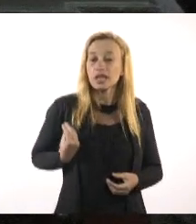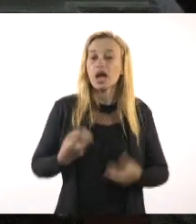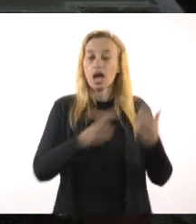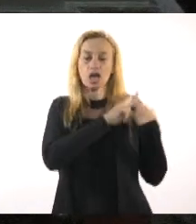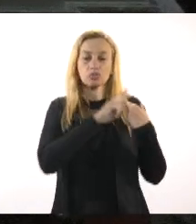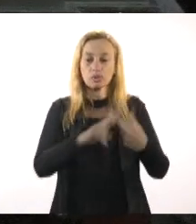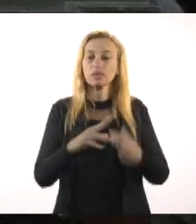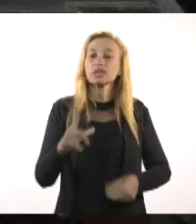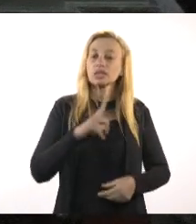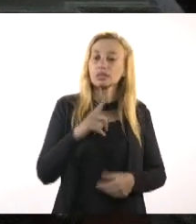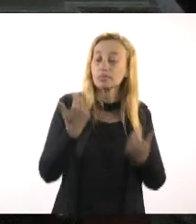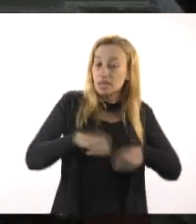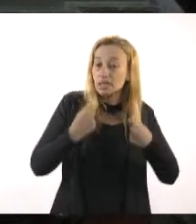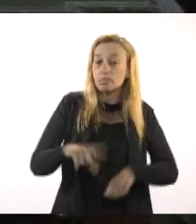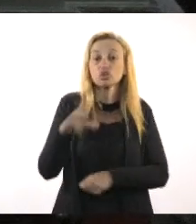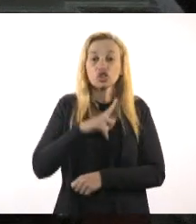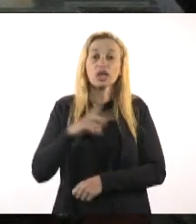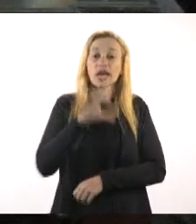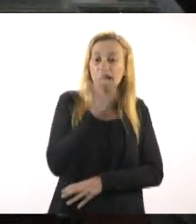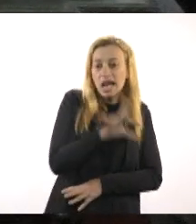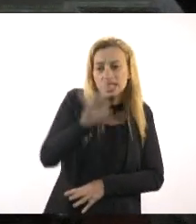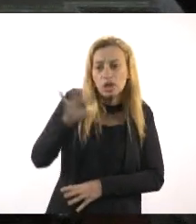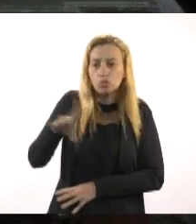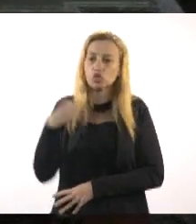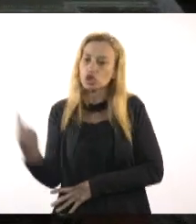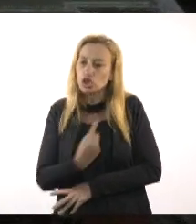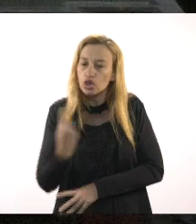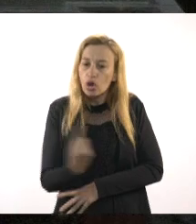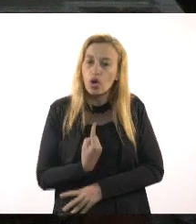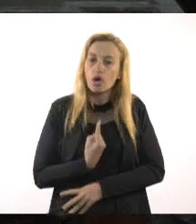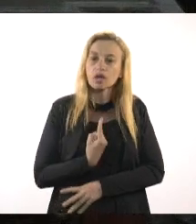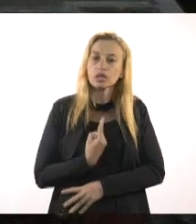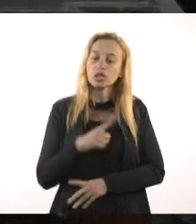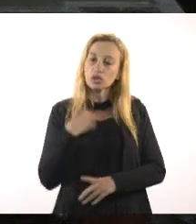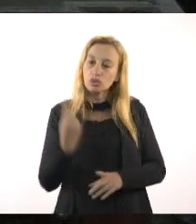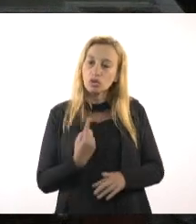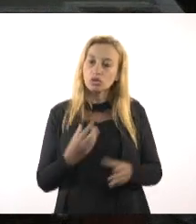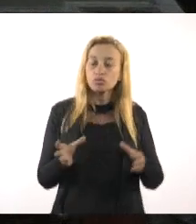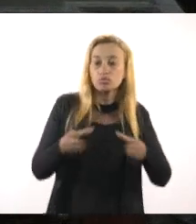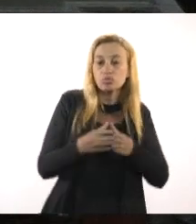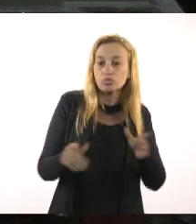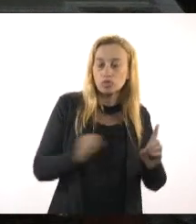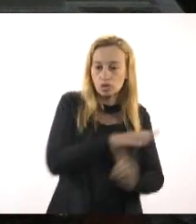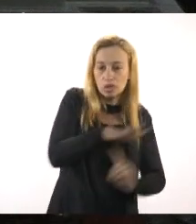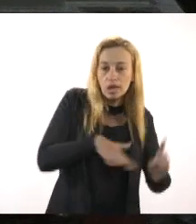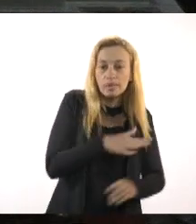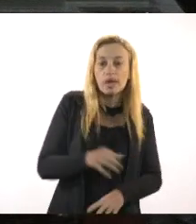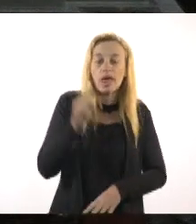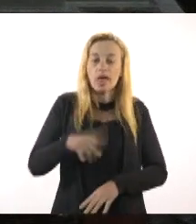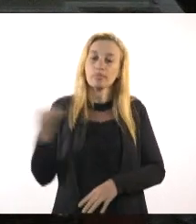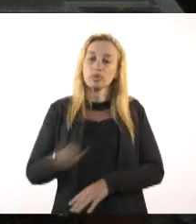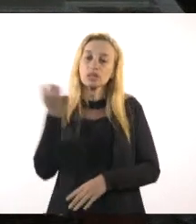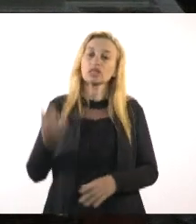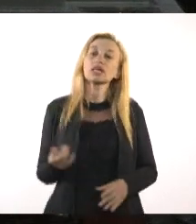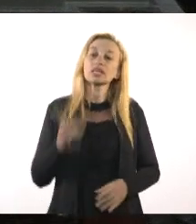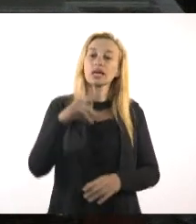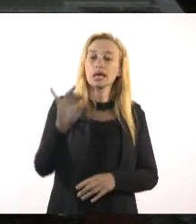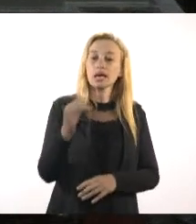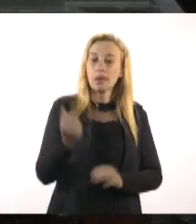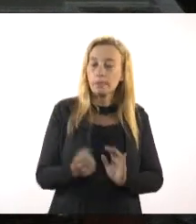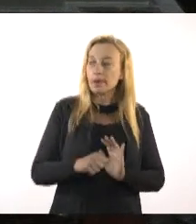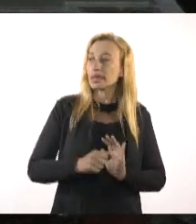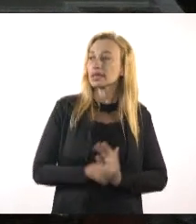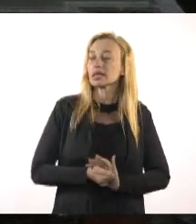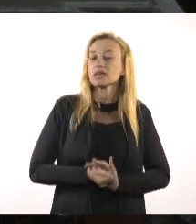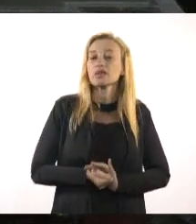responsabilidade que nós devemos ter, cada um de nós, e nós também como sociedade, é muito importante. E essa campanha, ela faz a gente ter